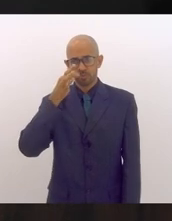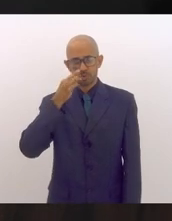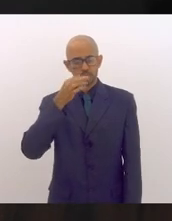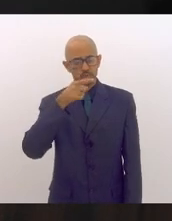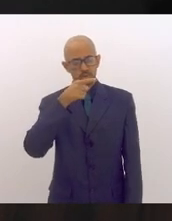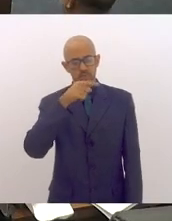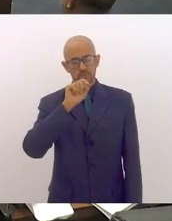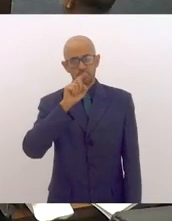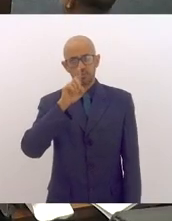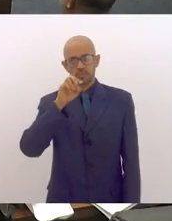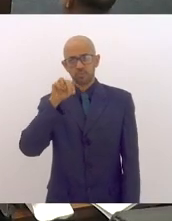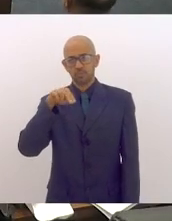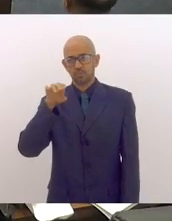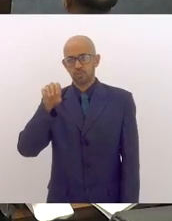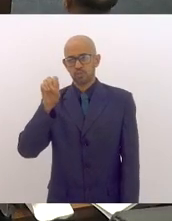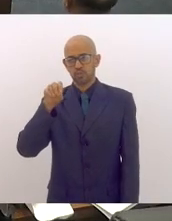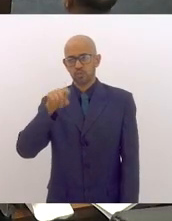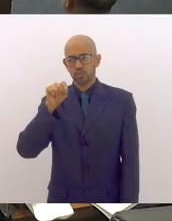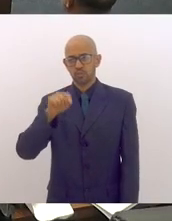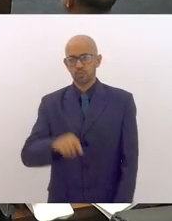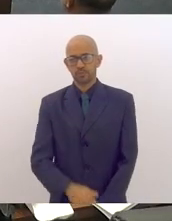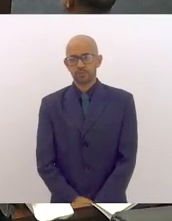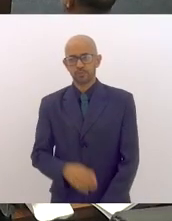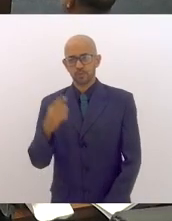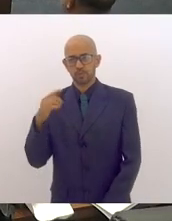Deputado Marcelo Dino.